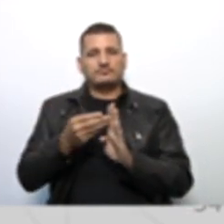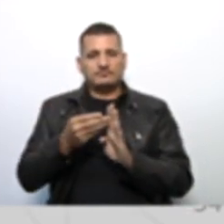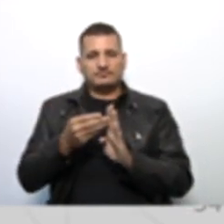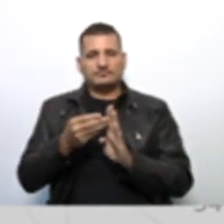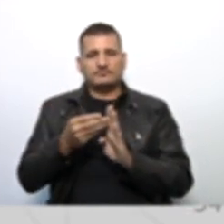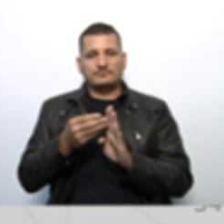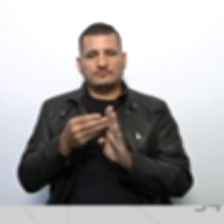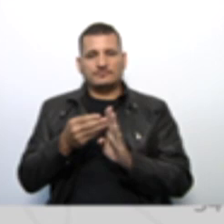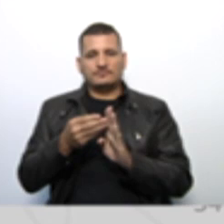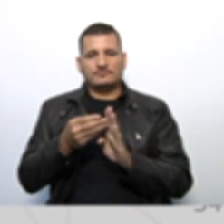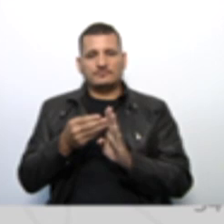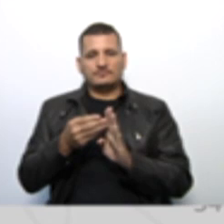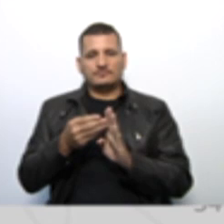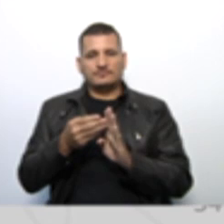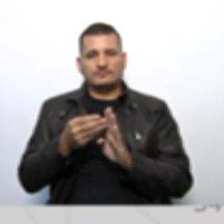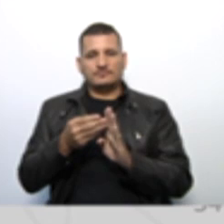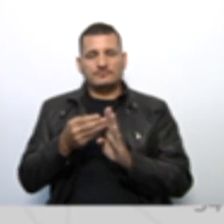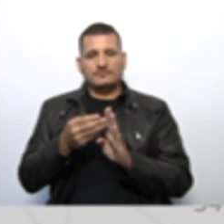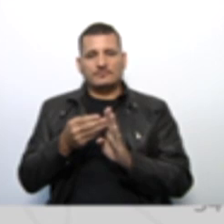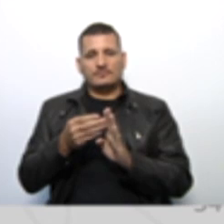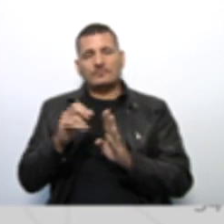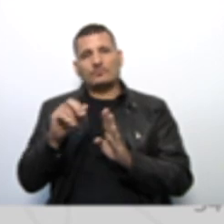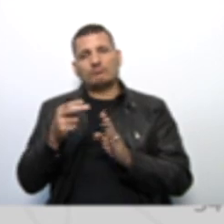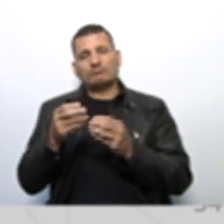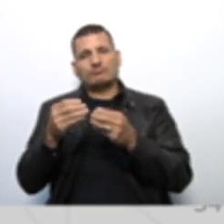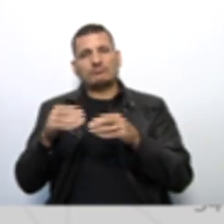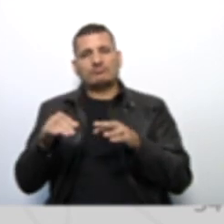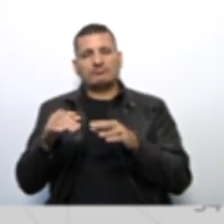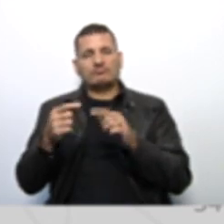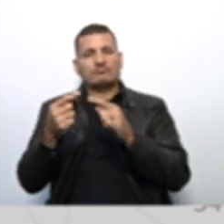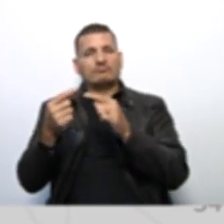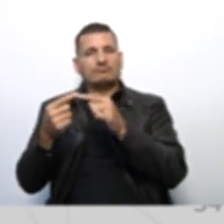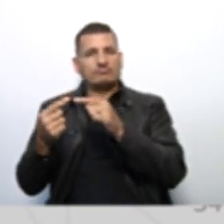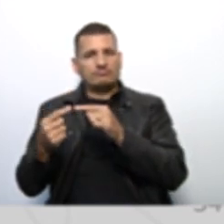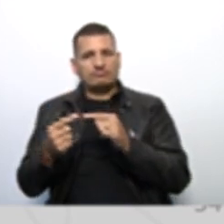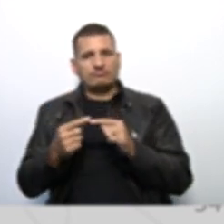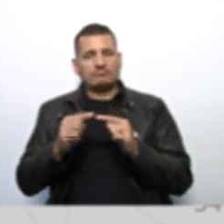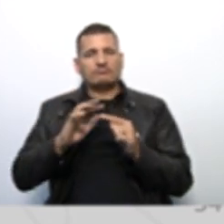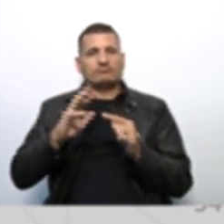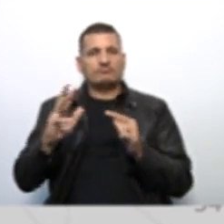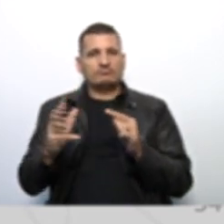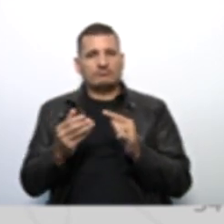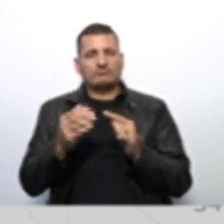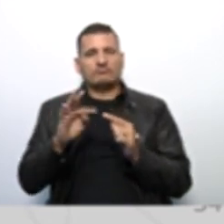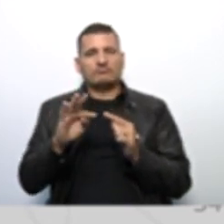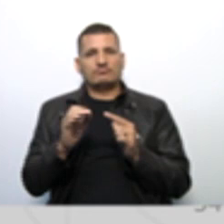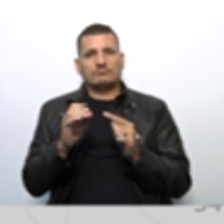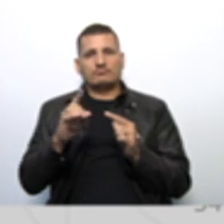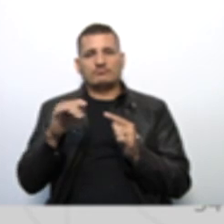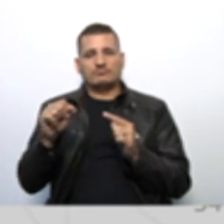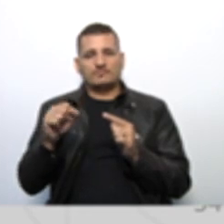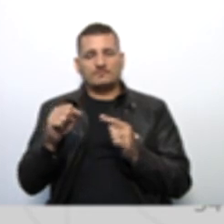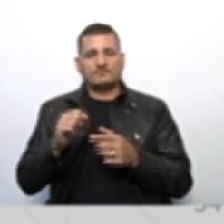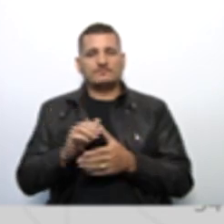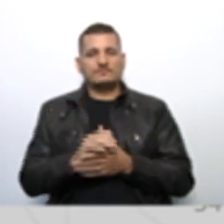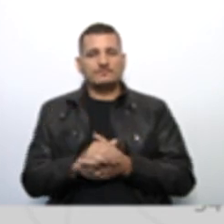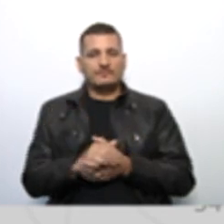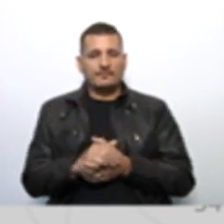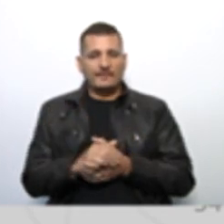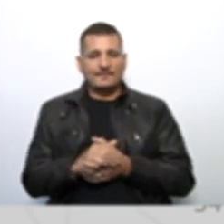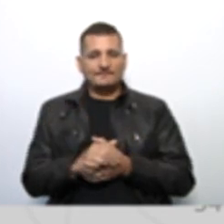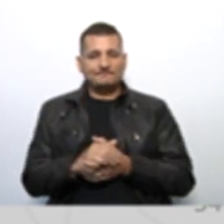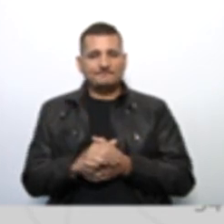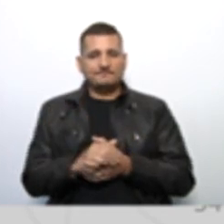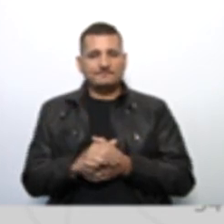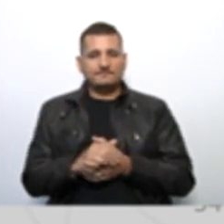poderia deixar das demais ou compromete a conexão de todas, pessoal. Ok? De todas. Então,